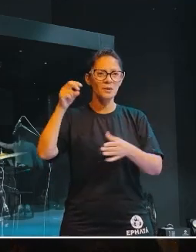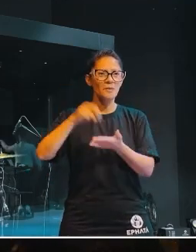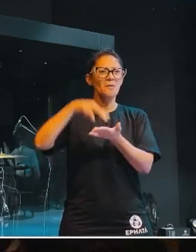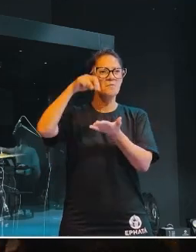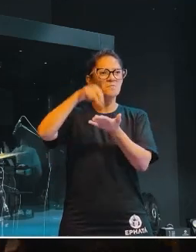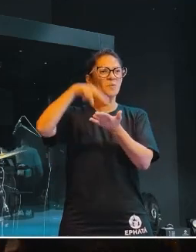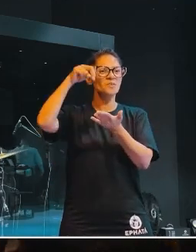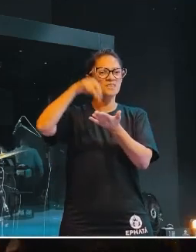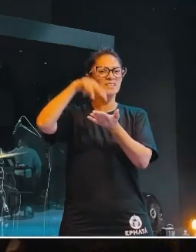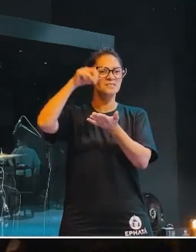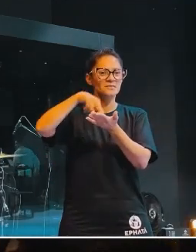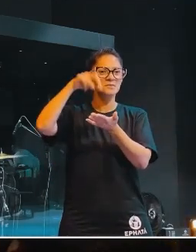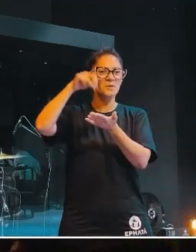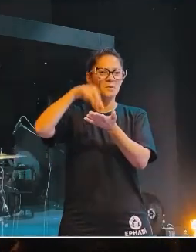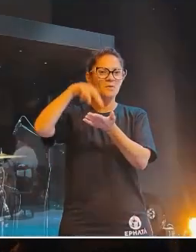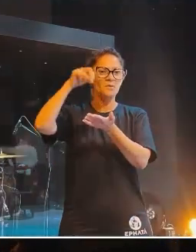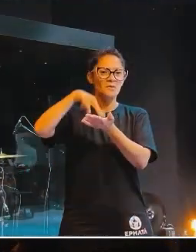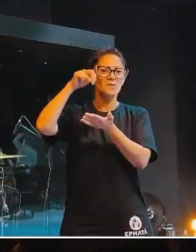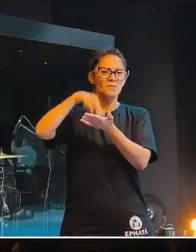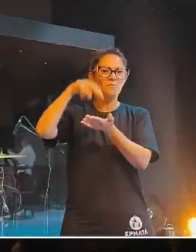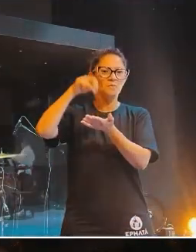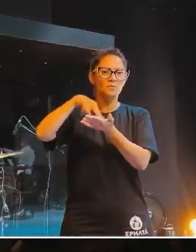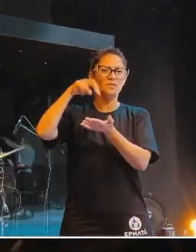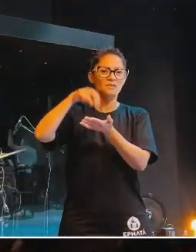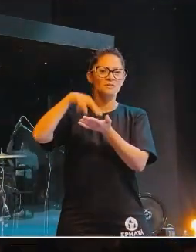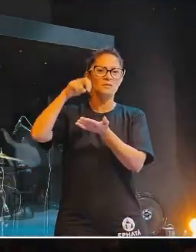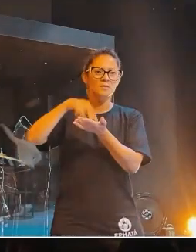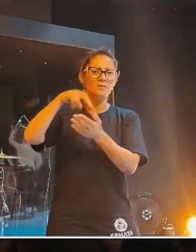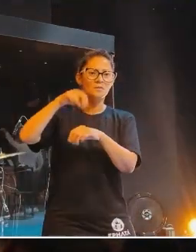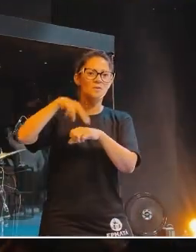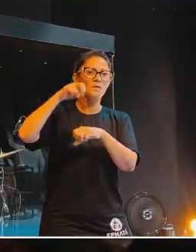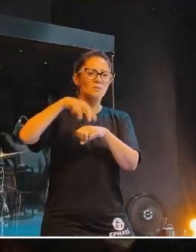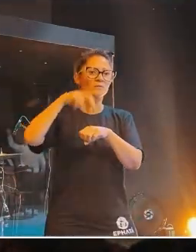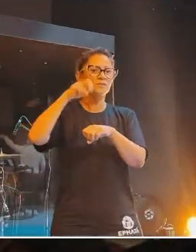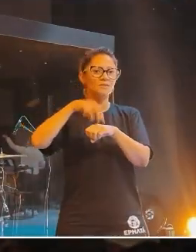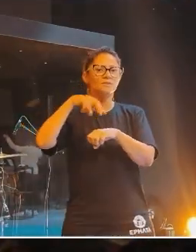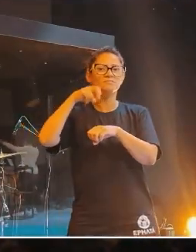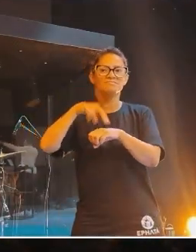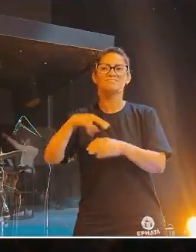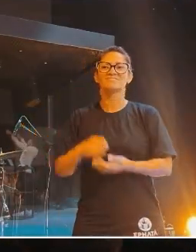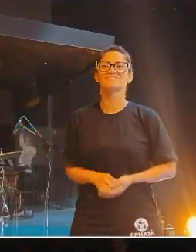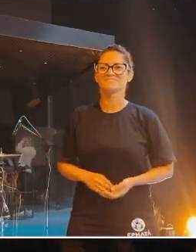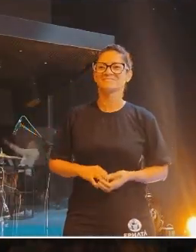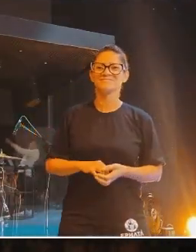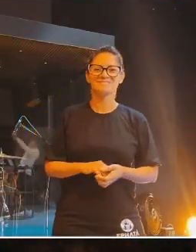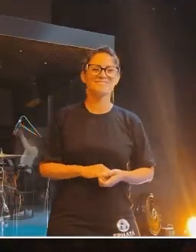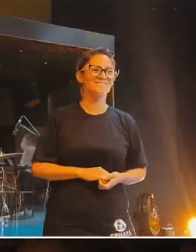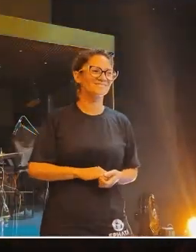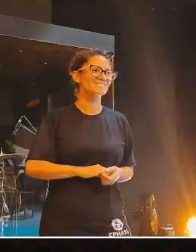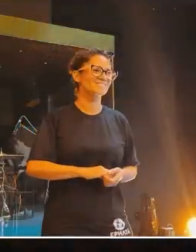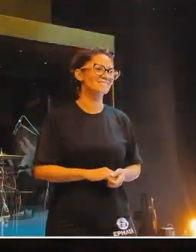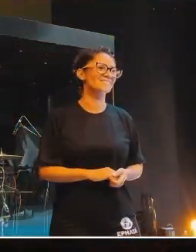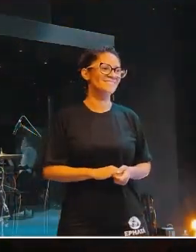Se tem um aliançado aqui, se levanta. Se tem um aliançado aqui,